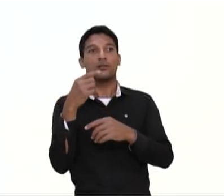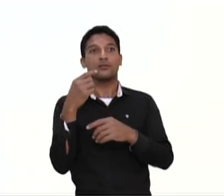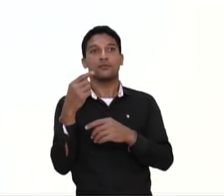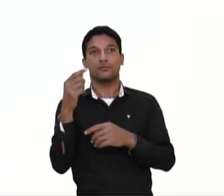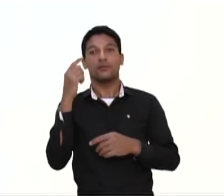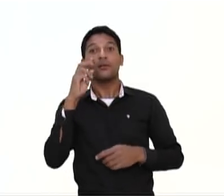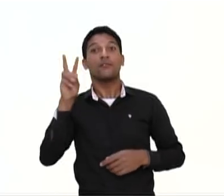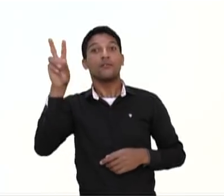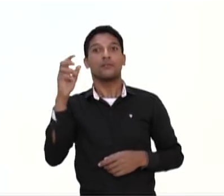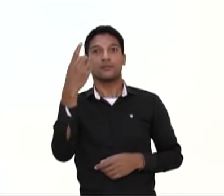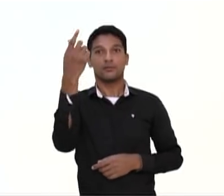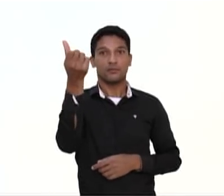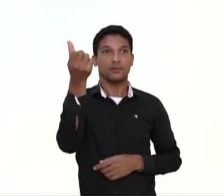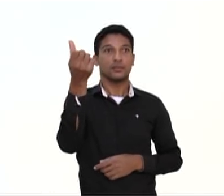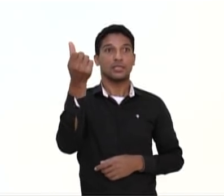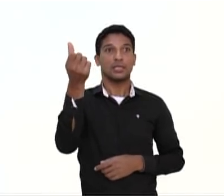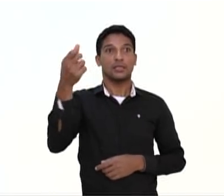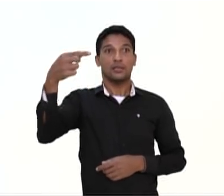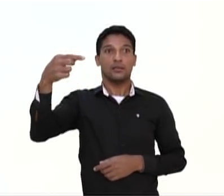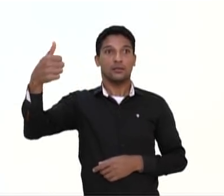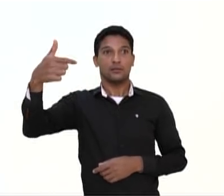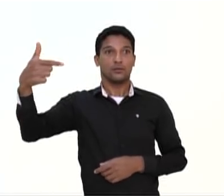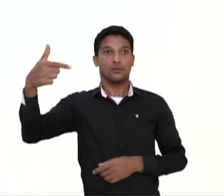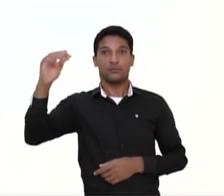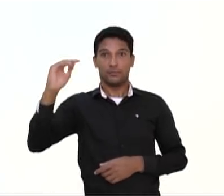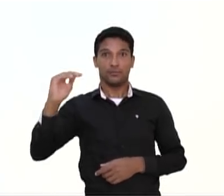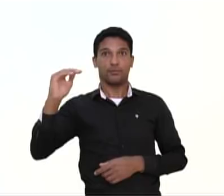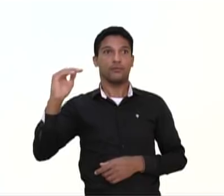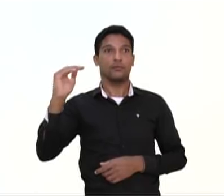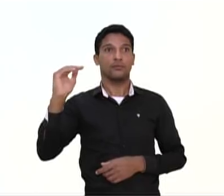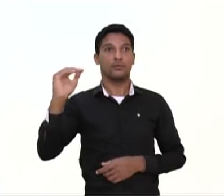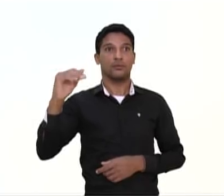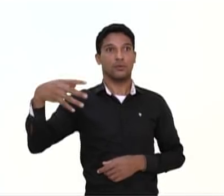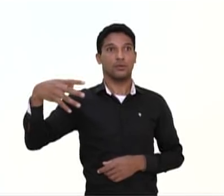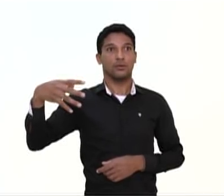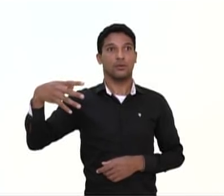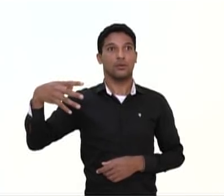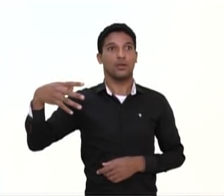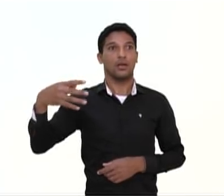Então ficou menos 12 ali. E 4 vezes 1, que dá 4.